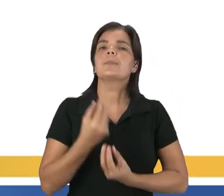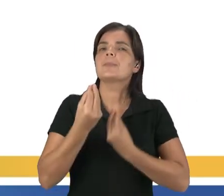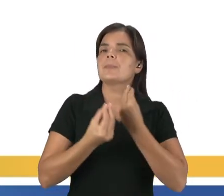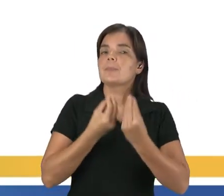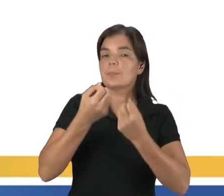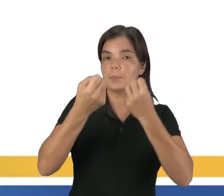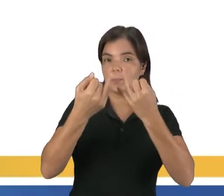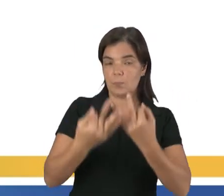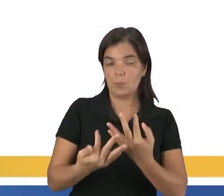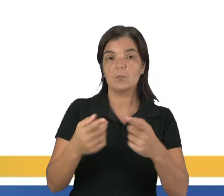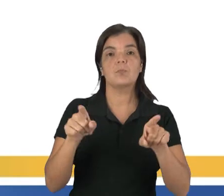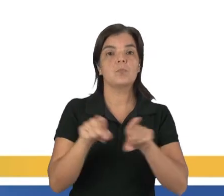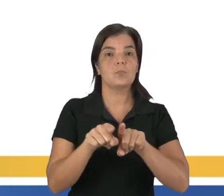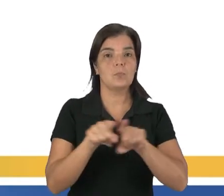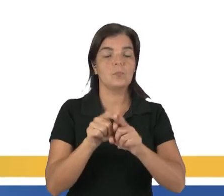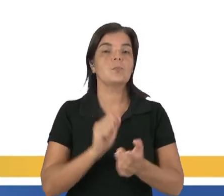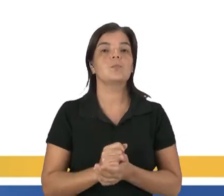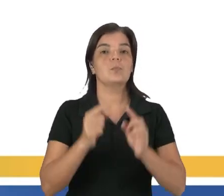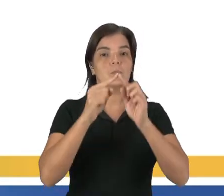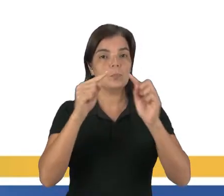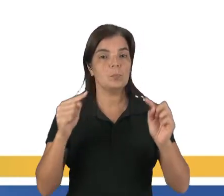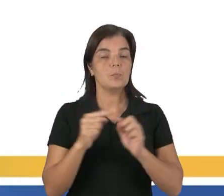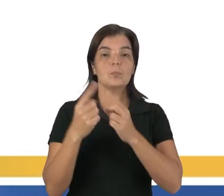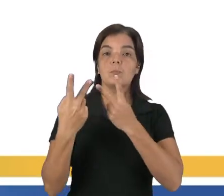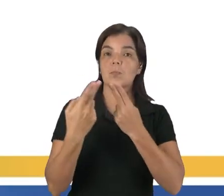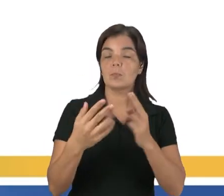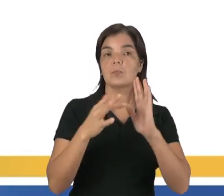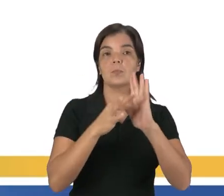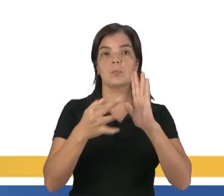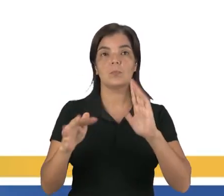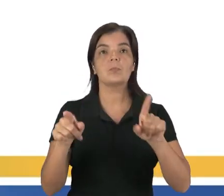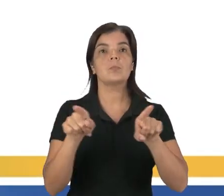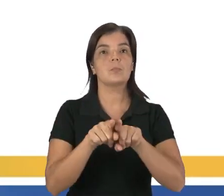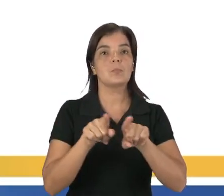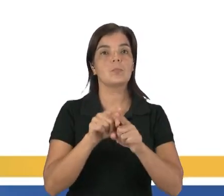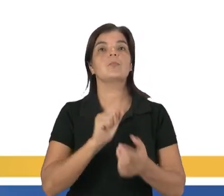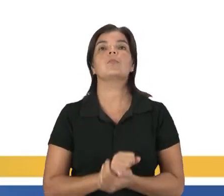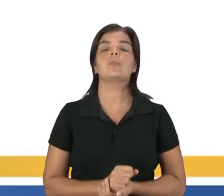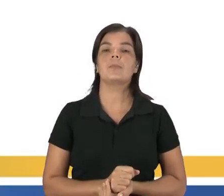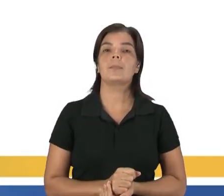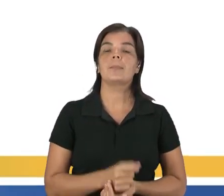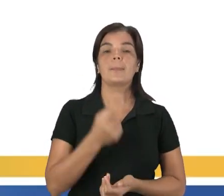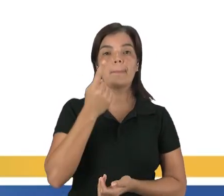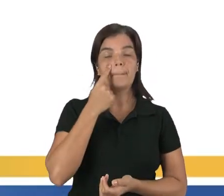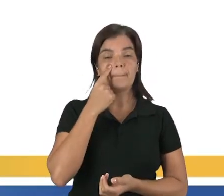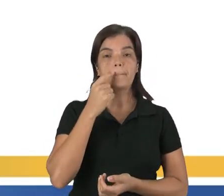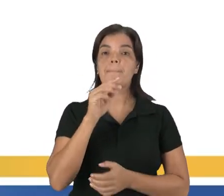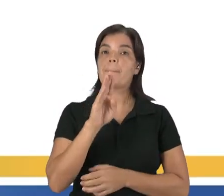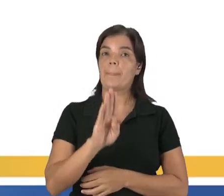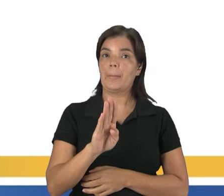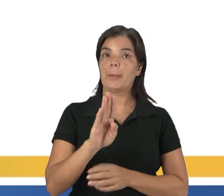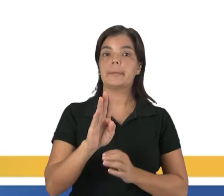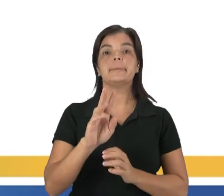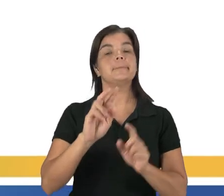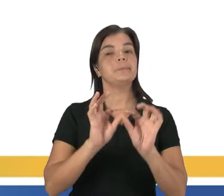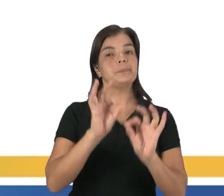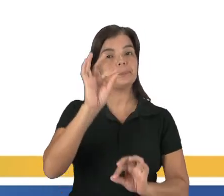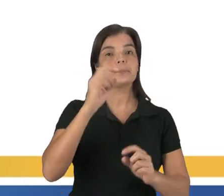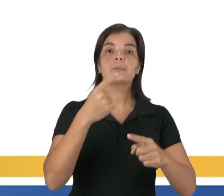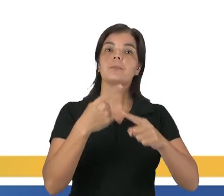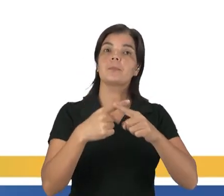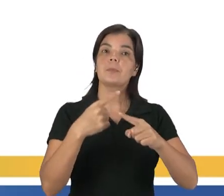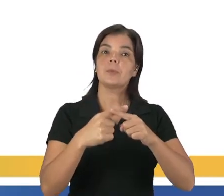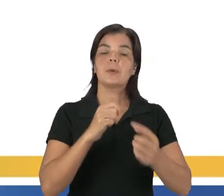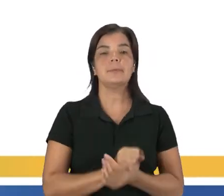eu falei um pouco do retângulo, é porque vamos trabalhar a mesma fórmula. Para fazer, vou pegar a base e a altura e